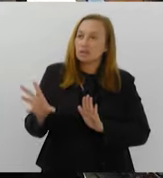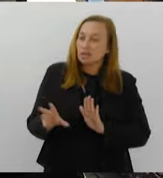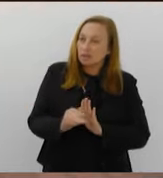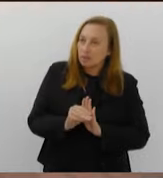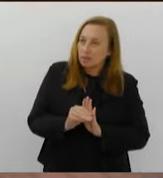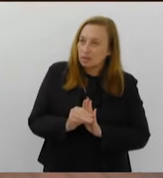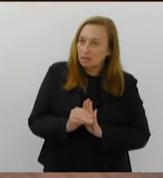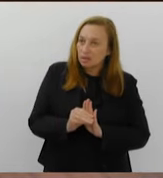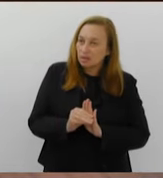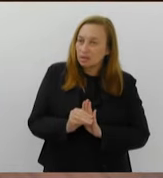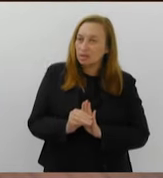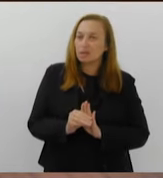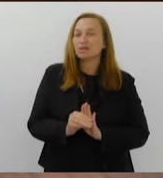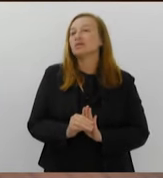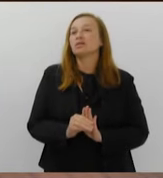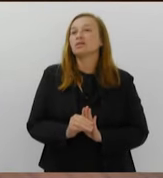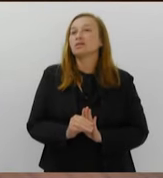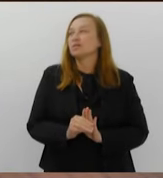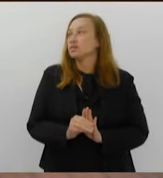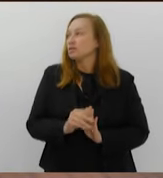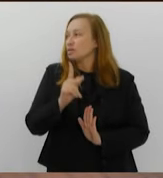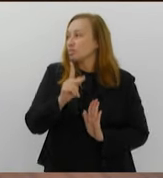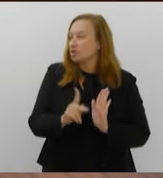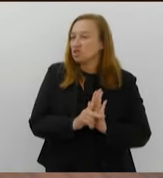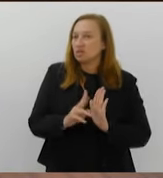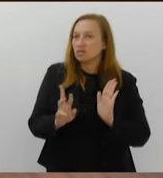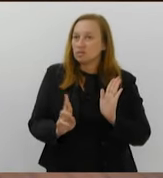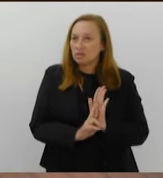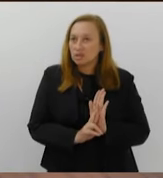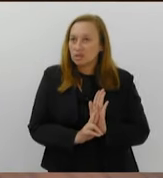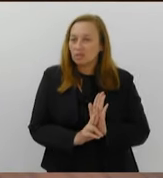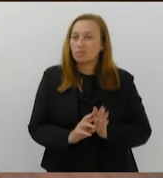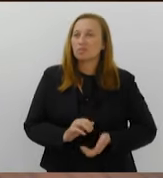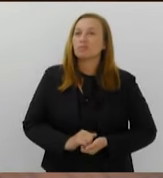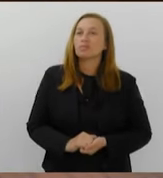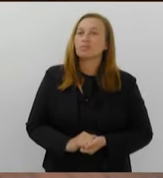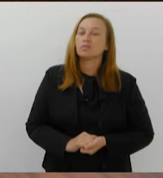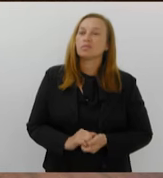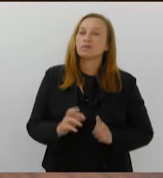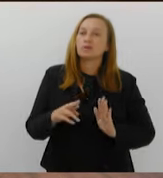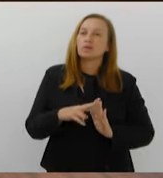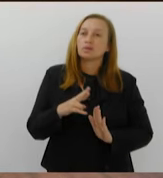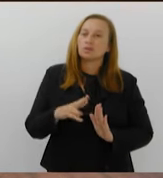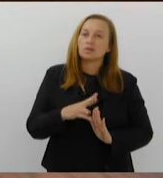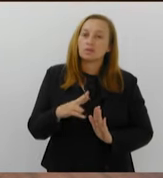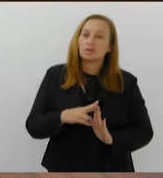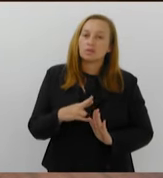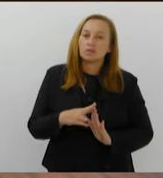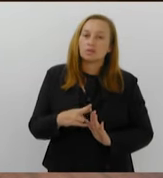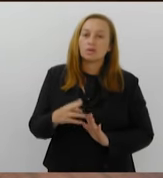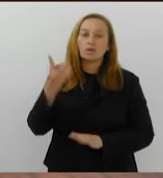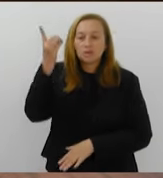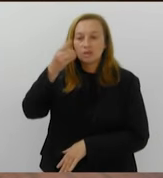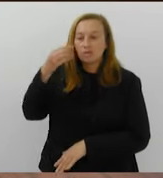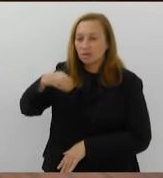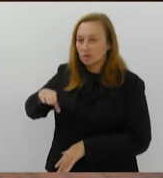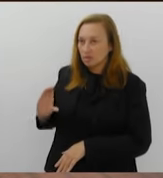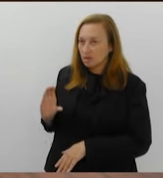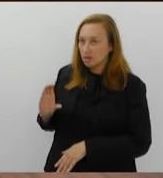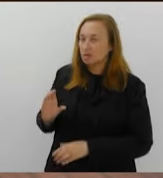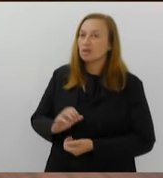quanto no projeto de resolução, ou o autor, deputado Carlos Mink, ou a